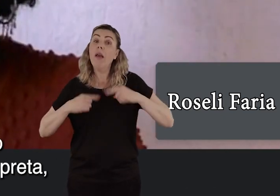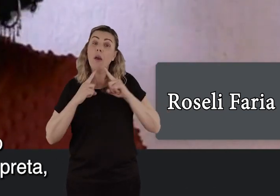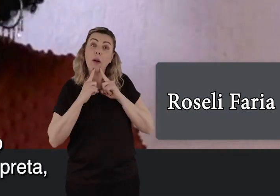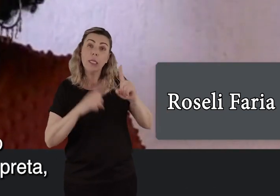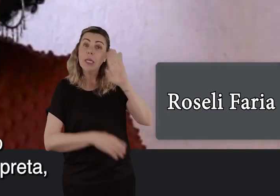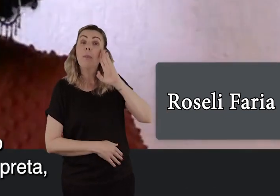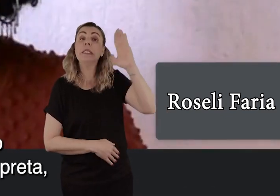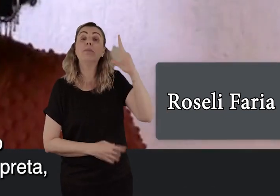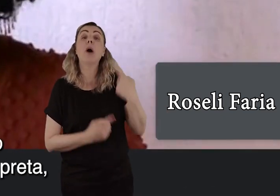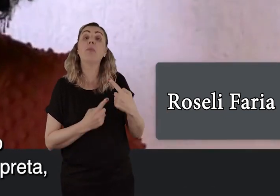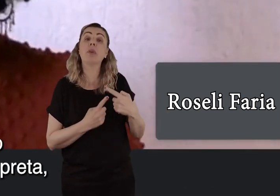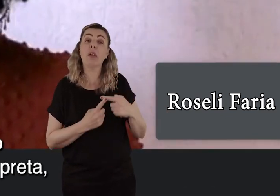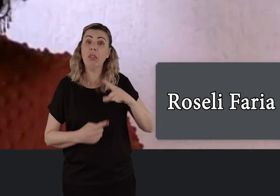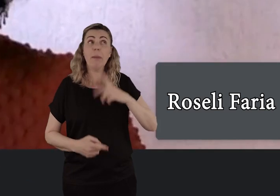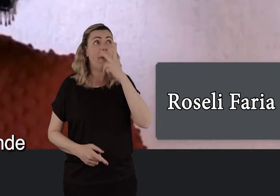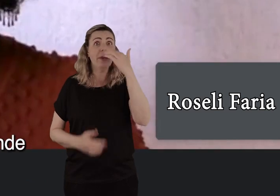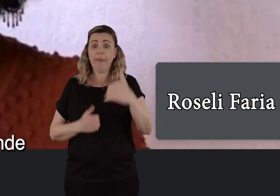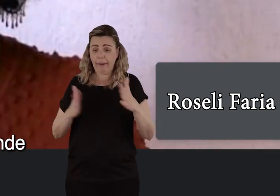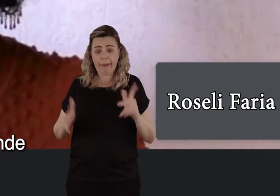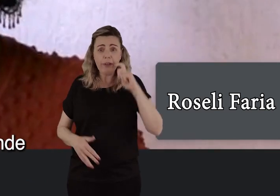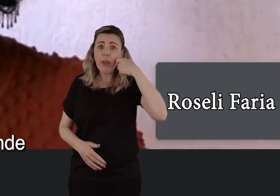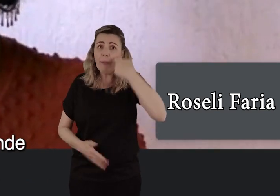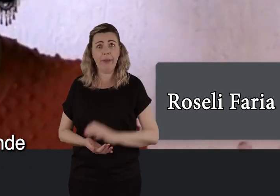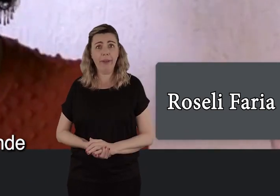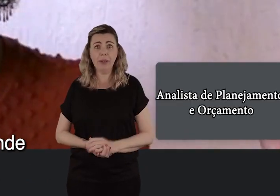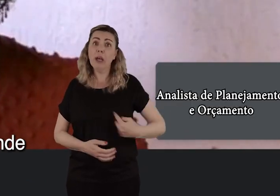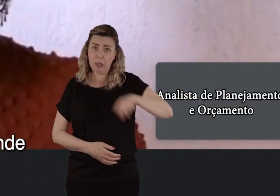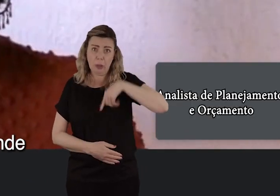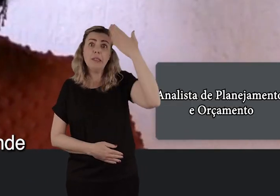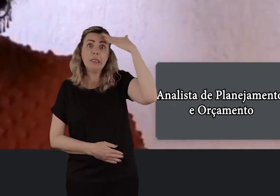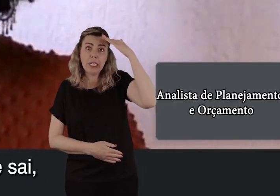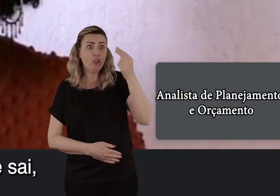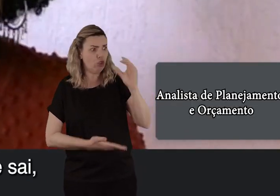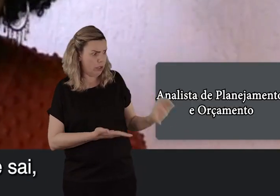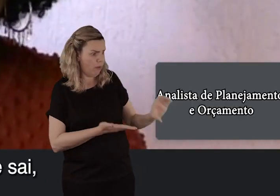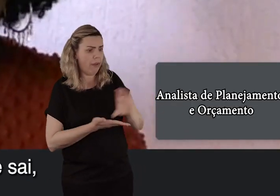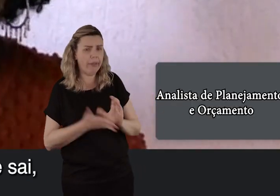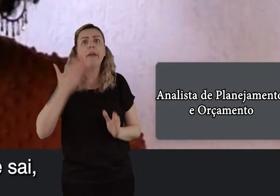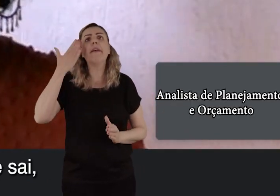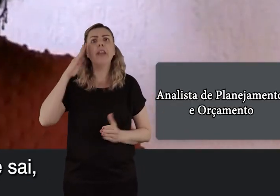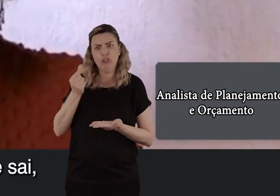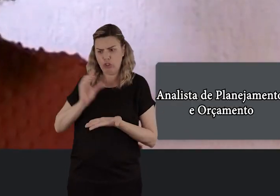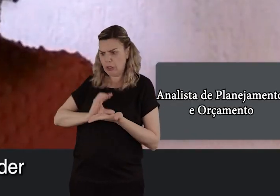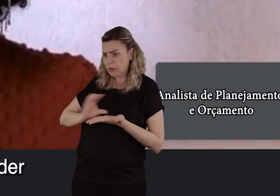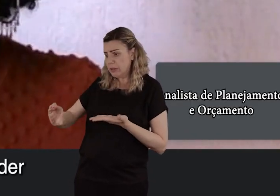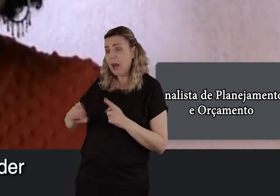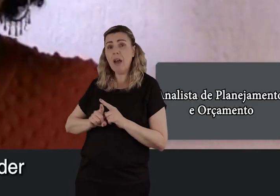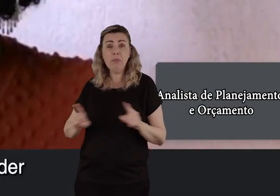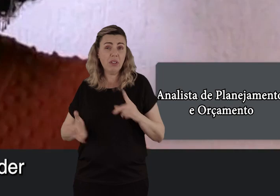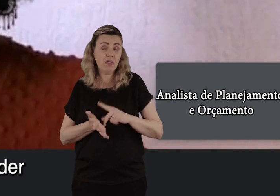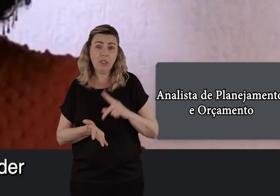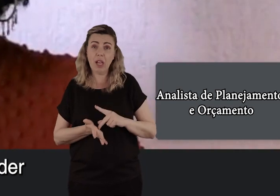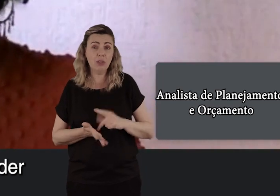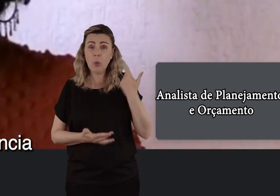justamente ao fato da gente ter uma caixa preta. Roseli Porque Faria. a gente entende o que entra, a gente entende o que sai, mas a gente